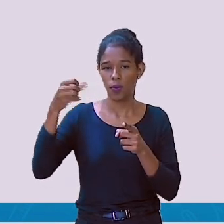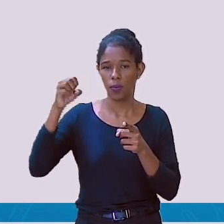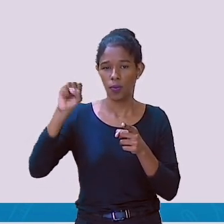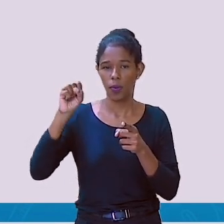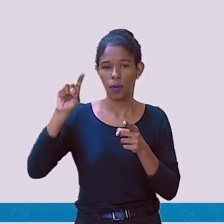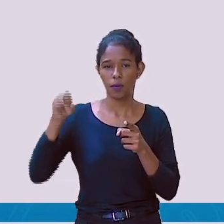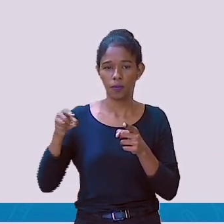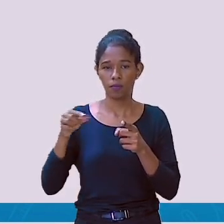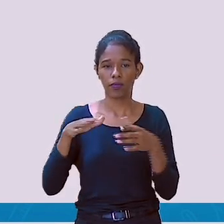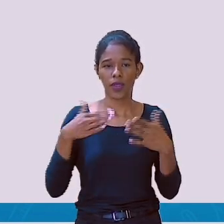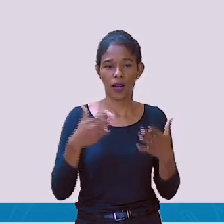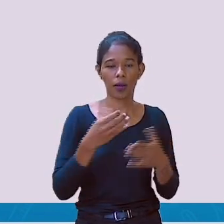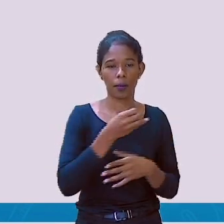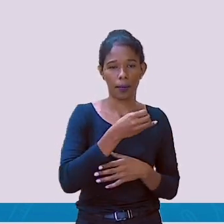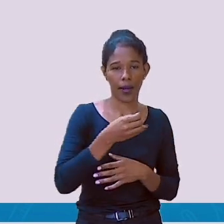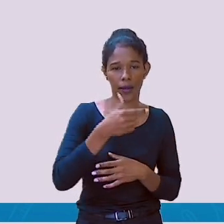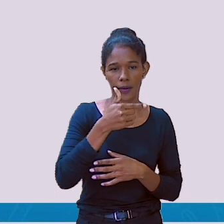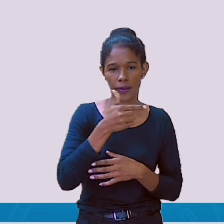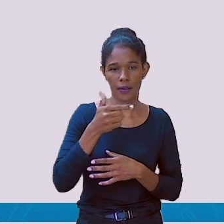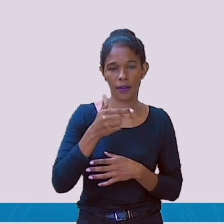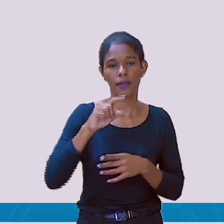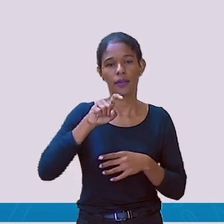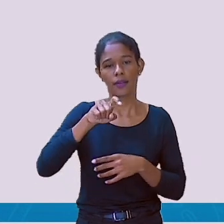22x. Vamos lá.